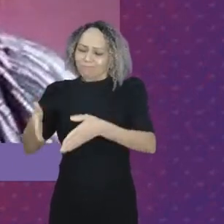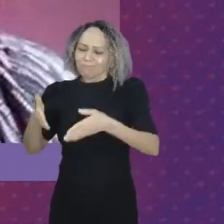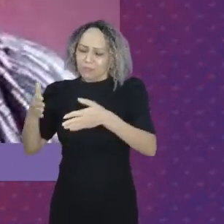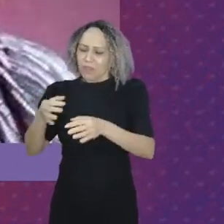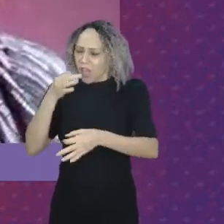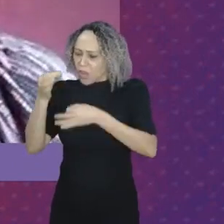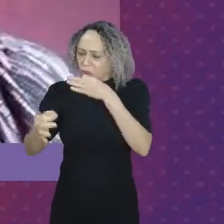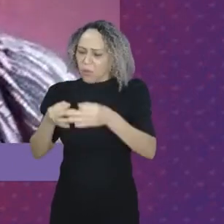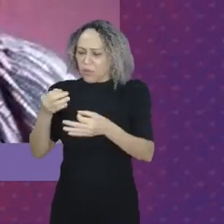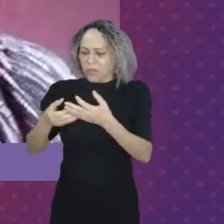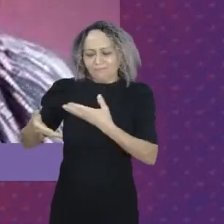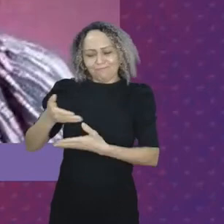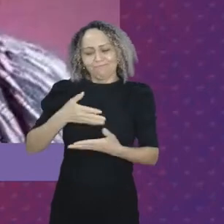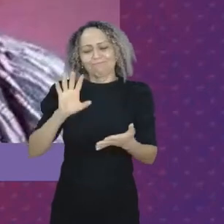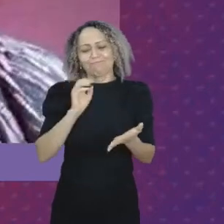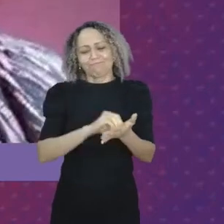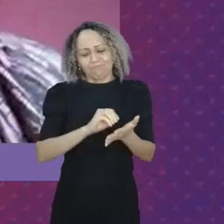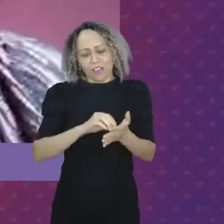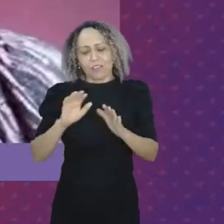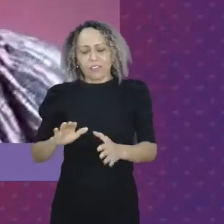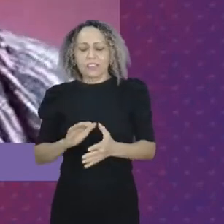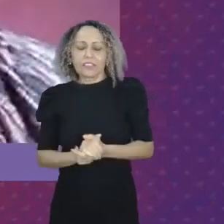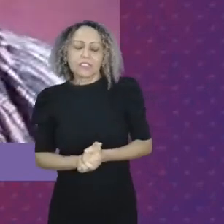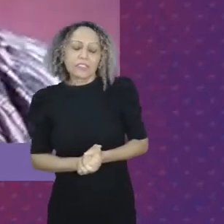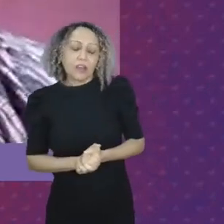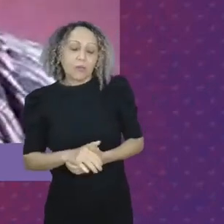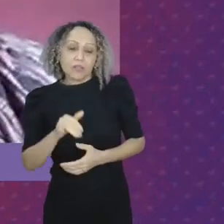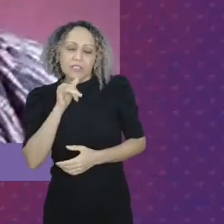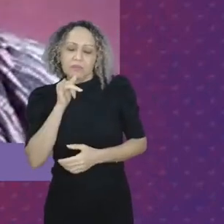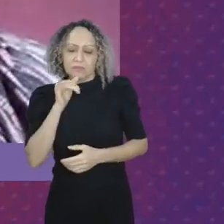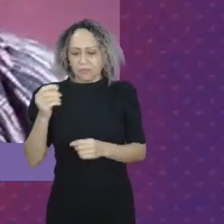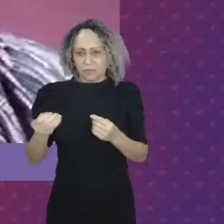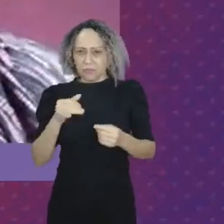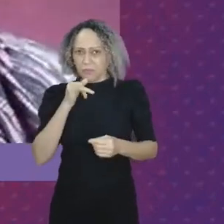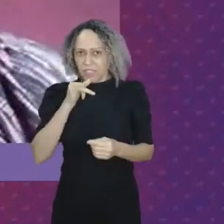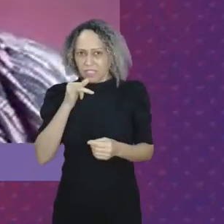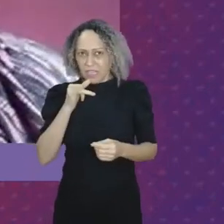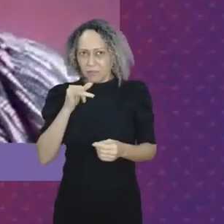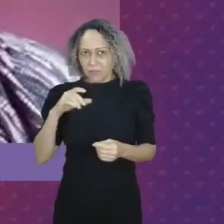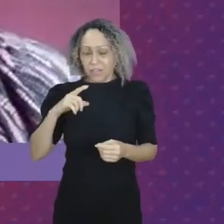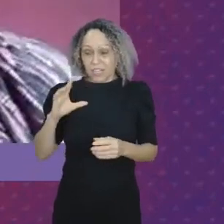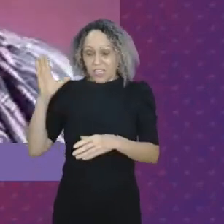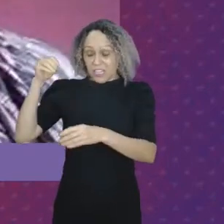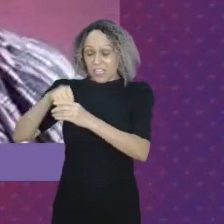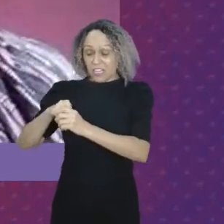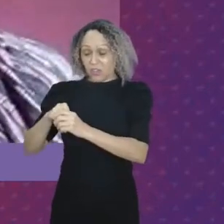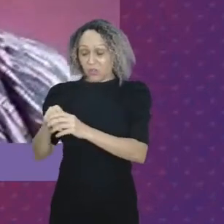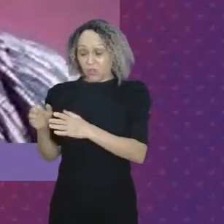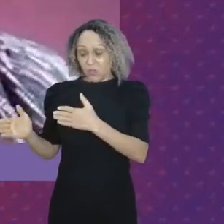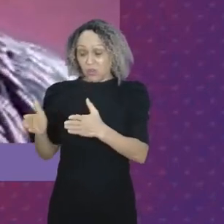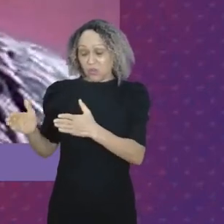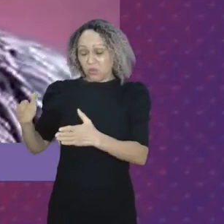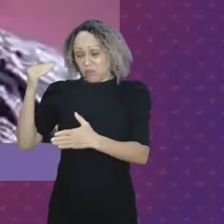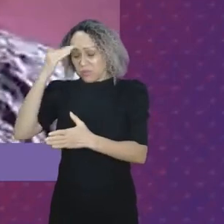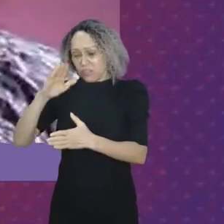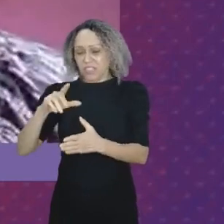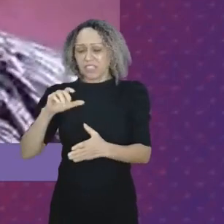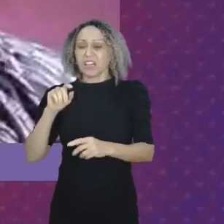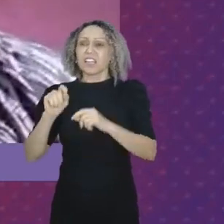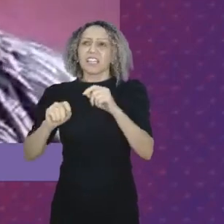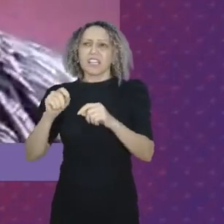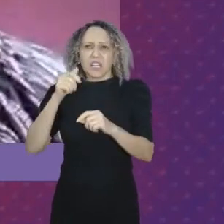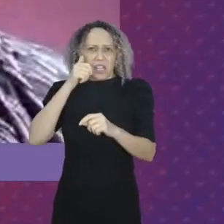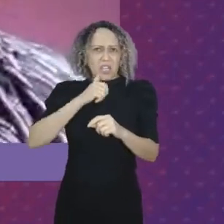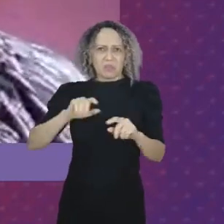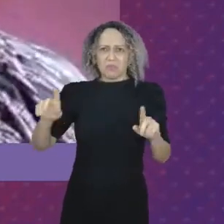que estão aí representados por uma parcela de quem comanda as igrejas evangélicas, né? Não é nem as mulheres que estão na